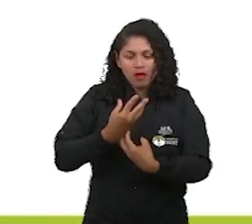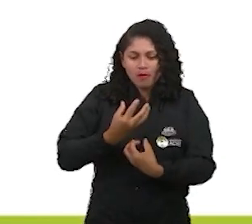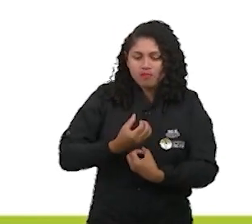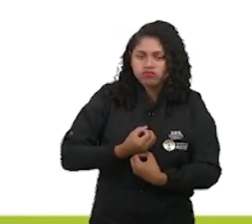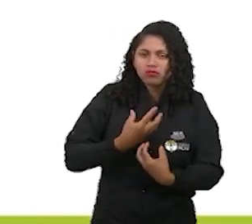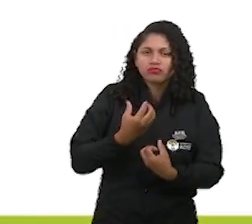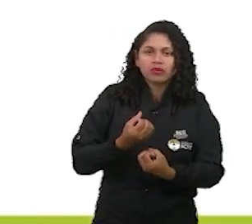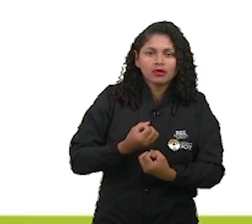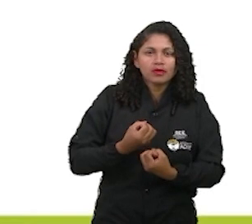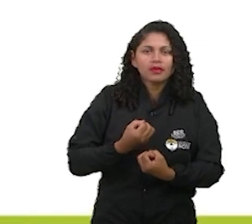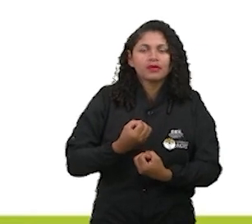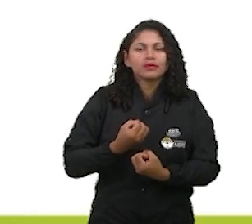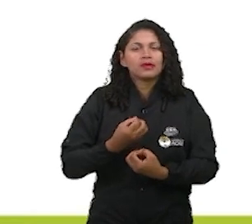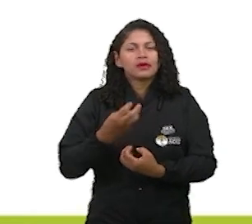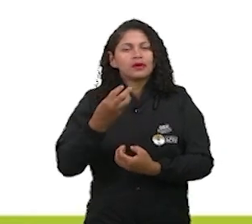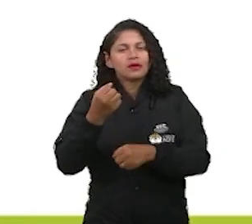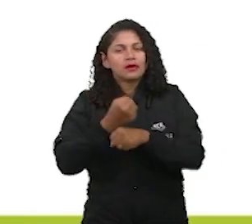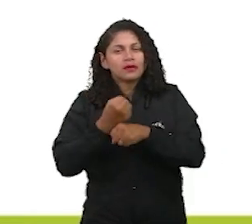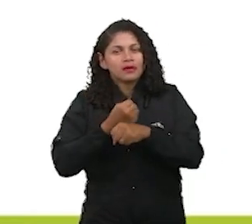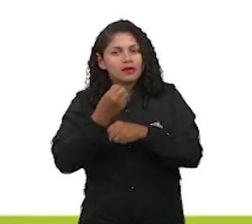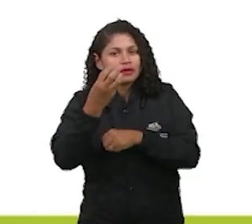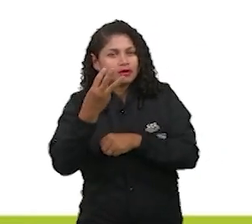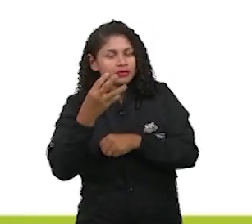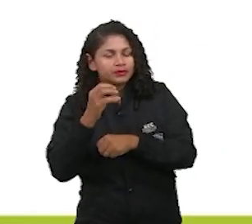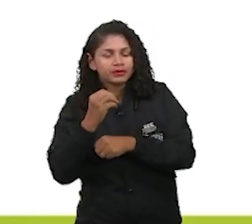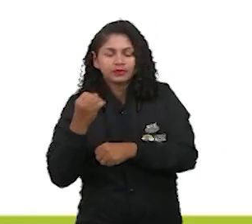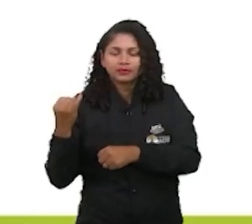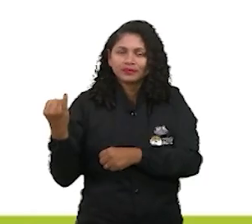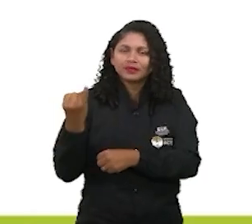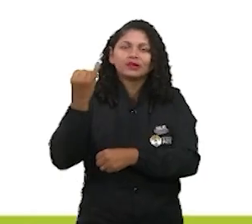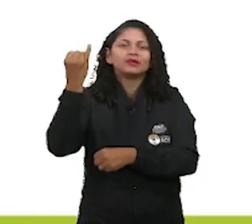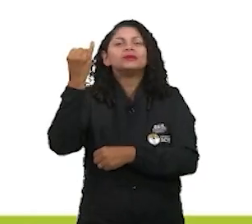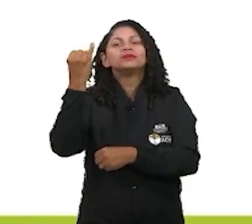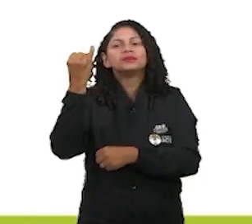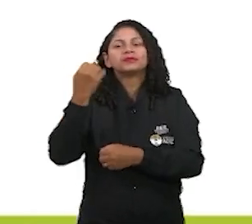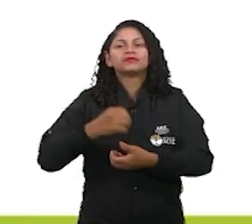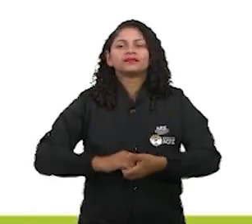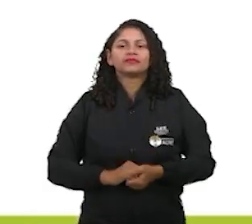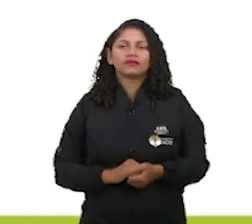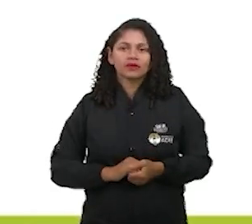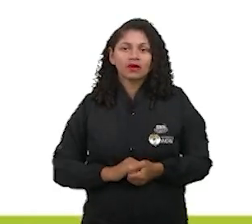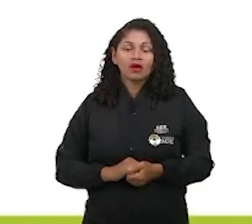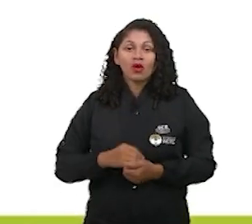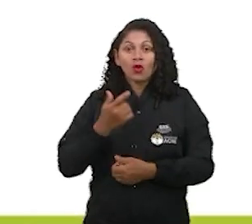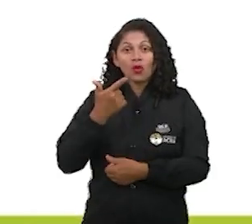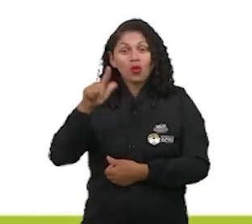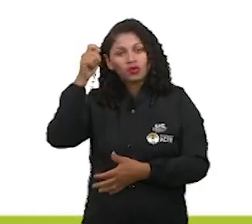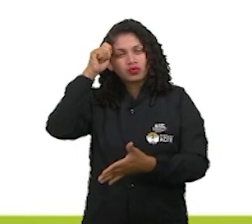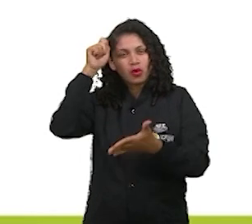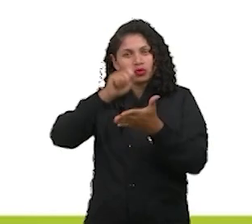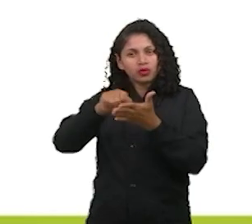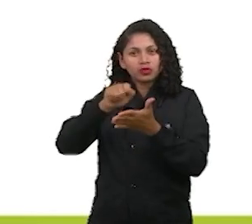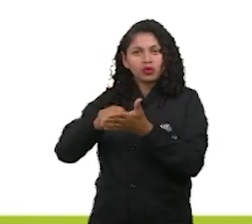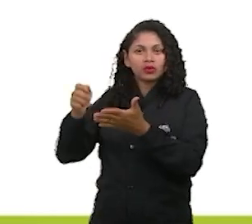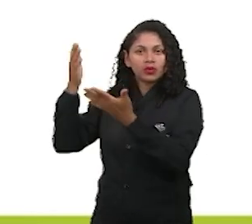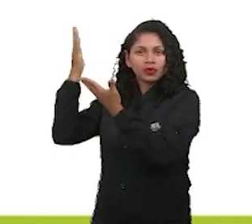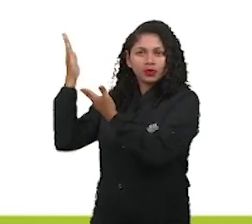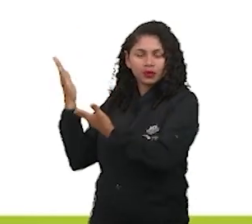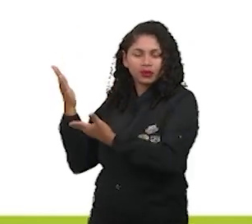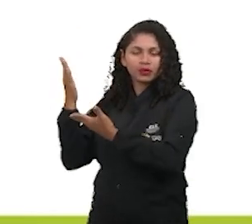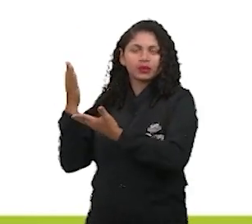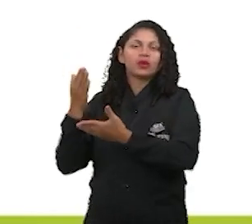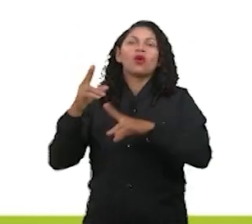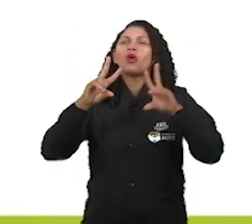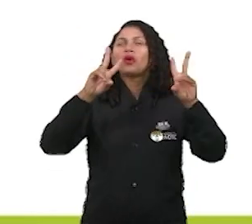queridos, essencial. Vamos lá? Mário Quintana. O que o Mário Quintana trabalha em suas